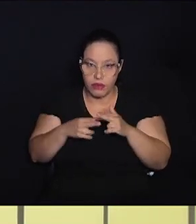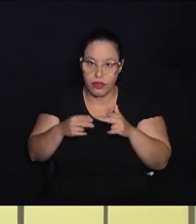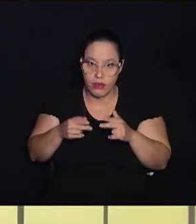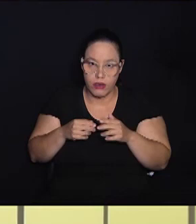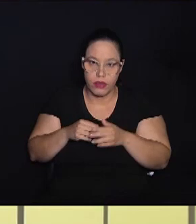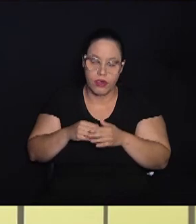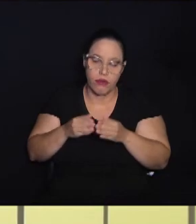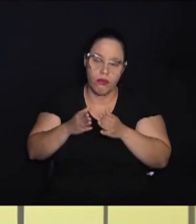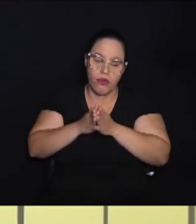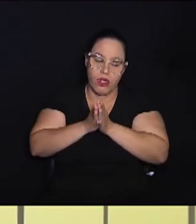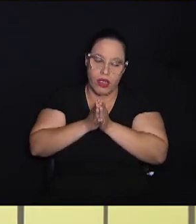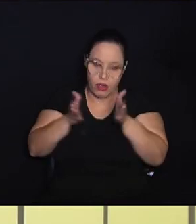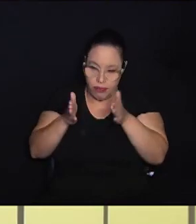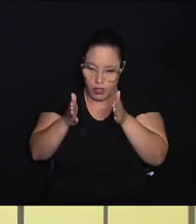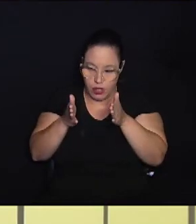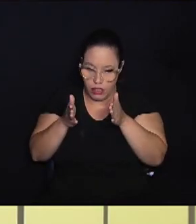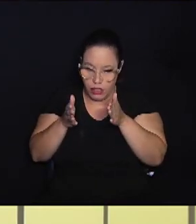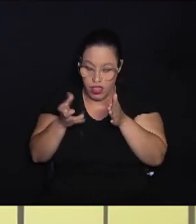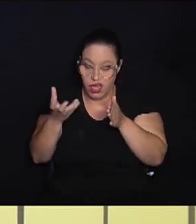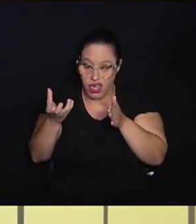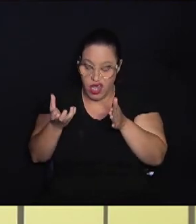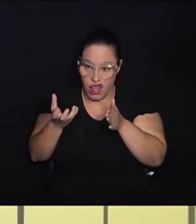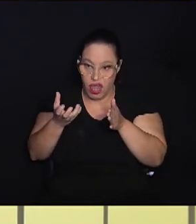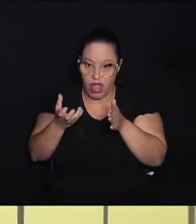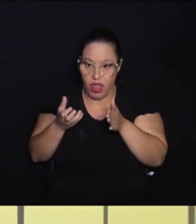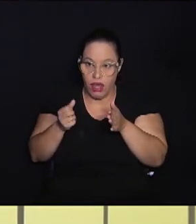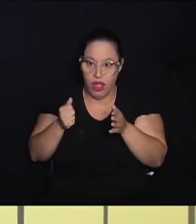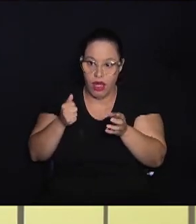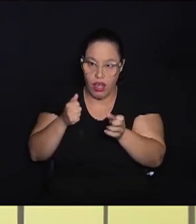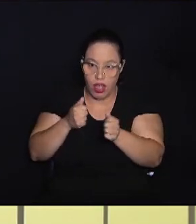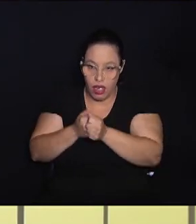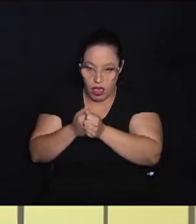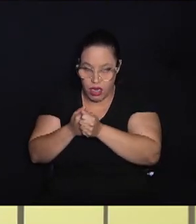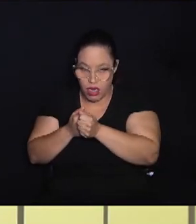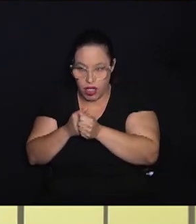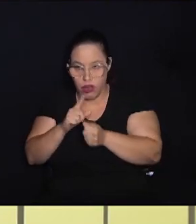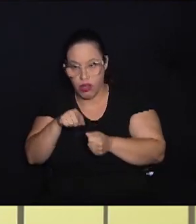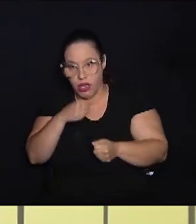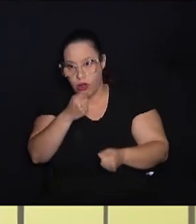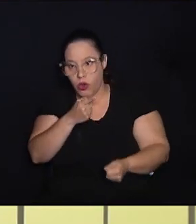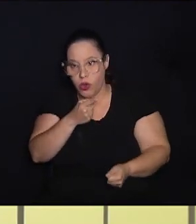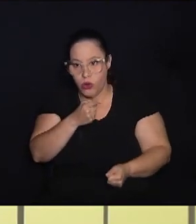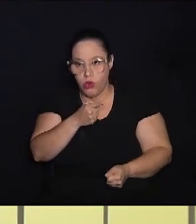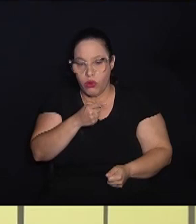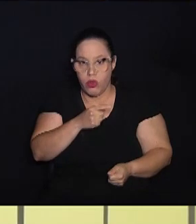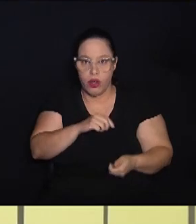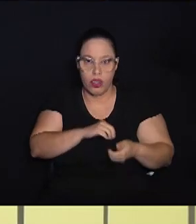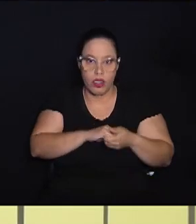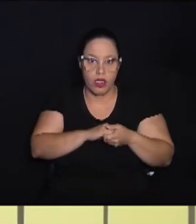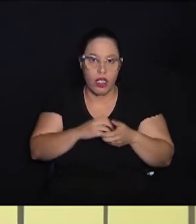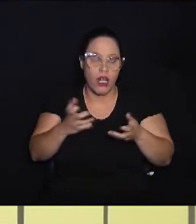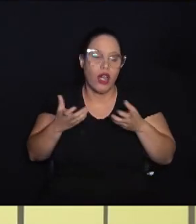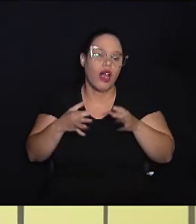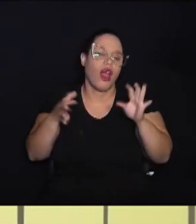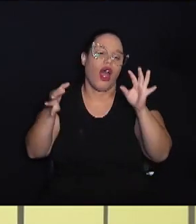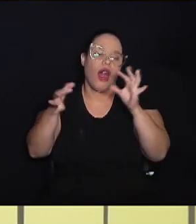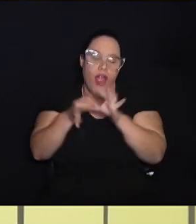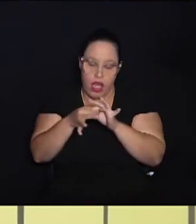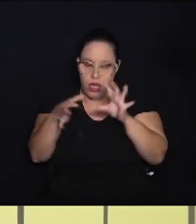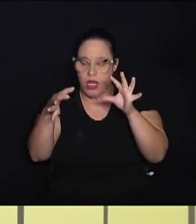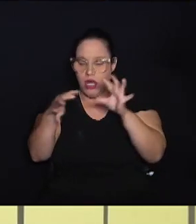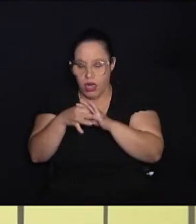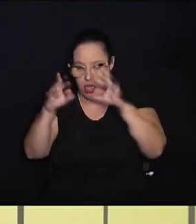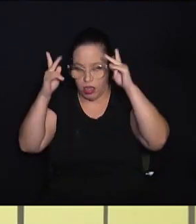para separar quem tem mais acesso a à erudição do que outros ho Hoje em dia a gente não precisa mais disso a gente quer se conectar com outros humanos e o